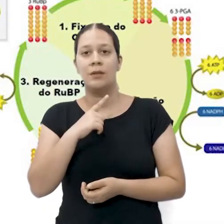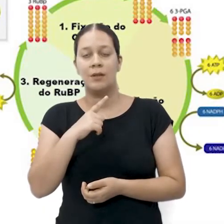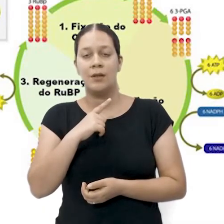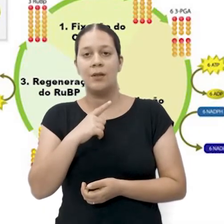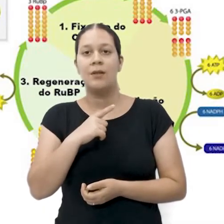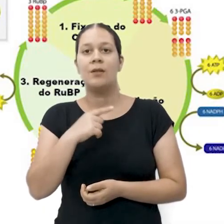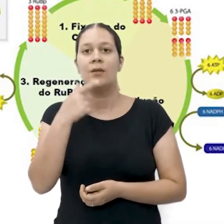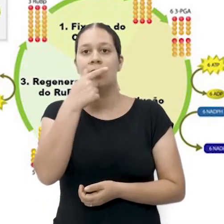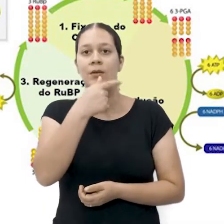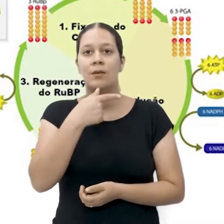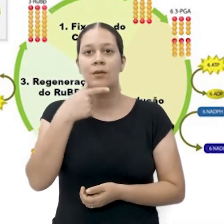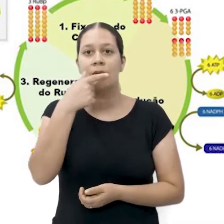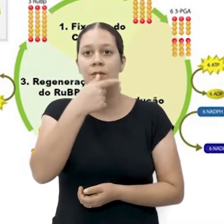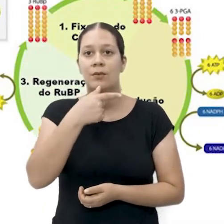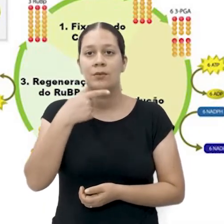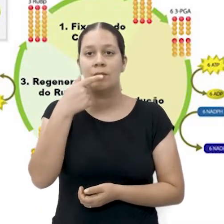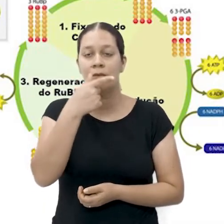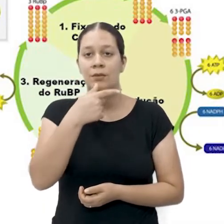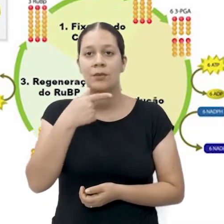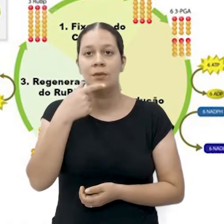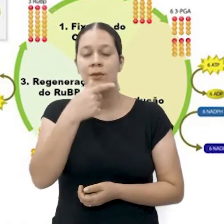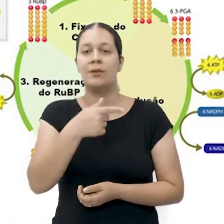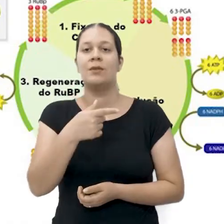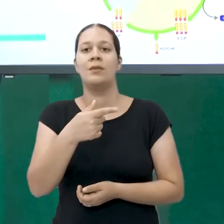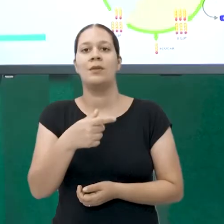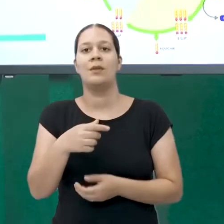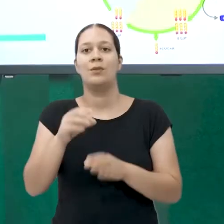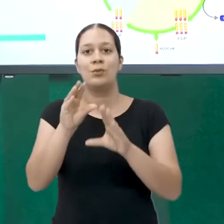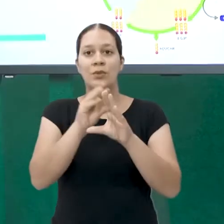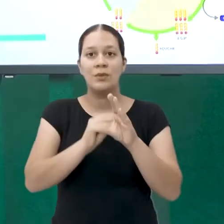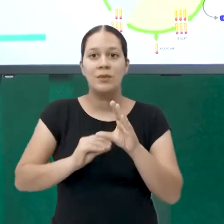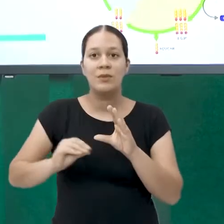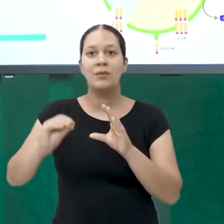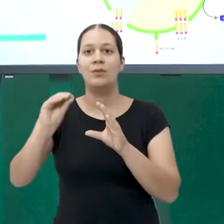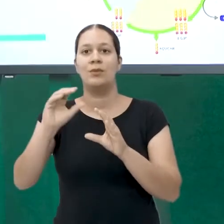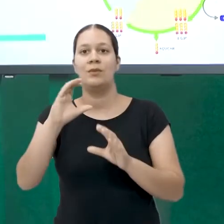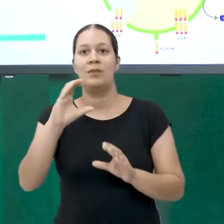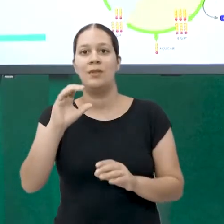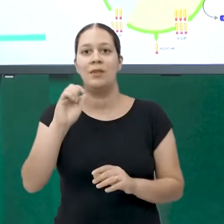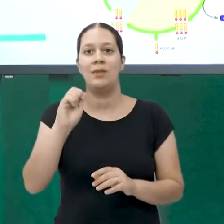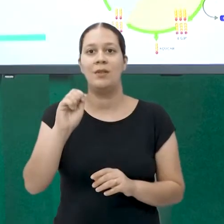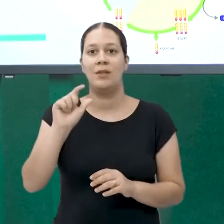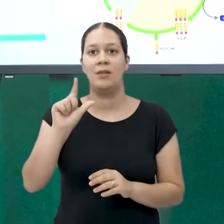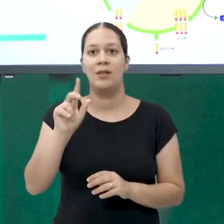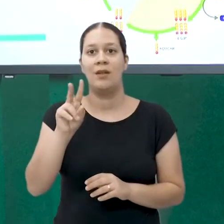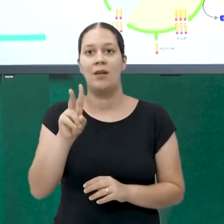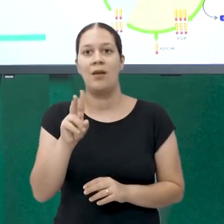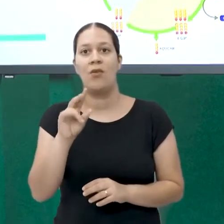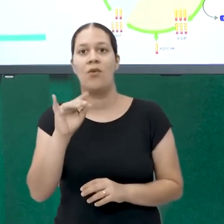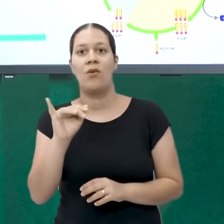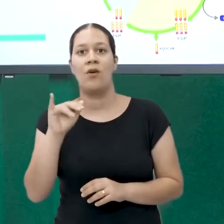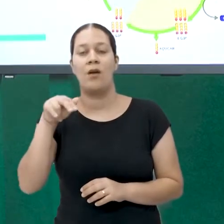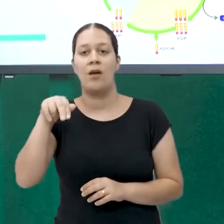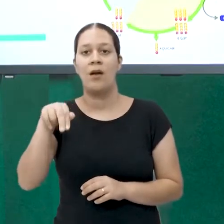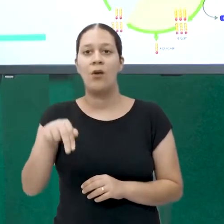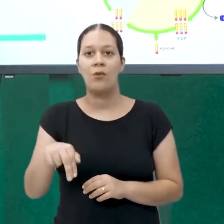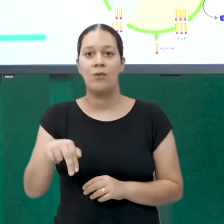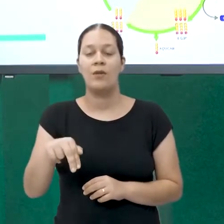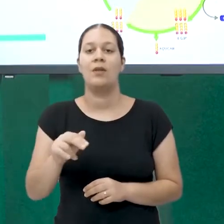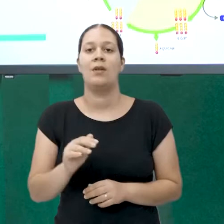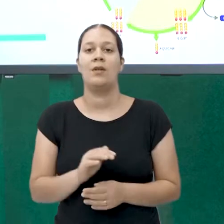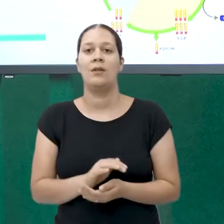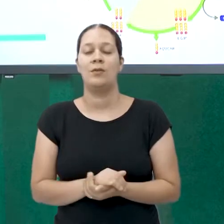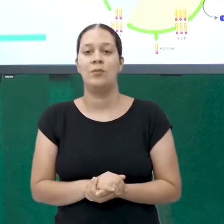produção de glicose, tá? Você vai no ciclo de Calvin, ele pega o gás carbônico, tá? E reage